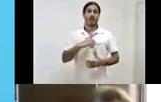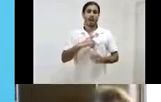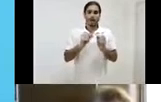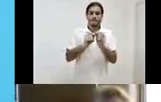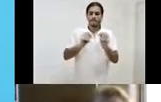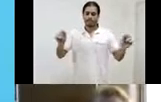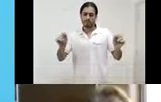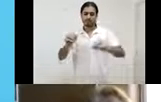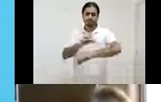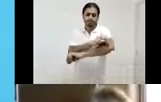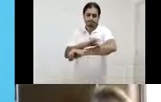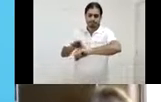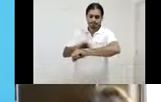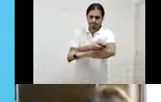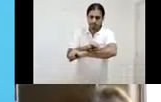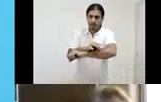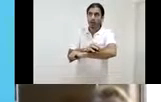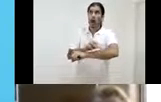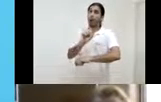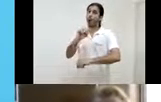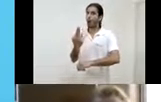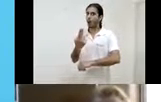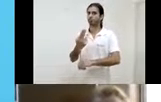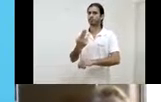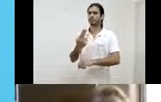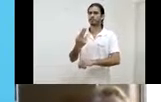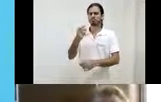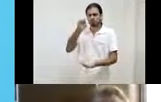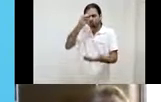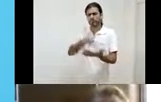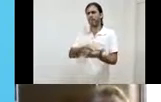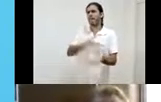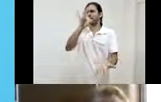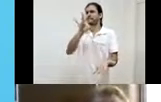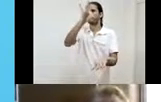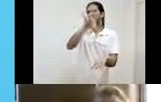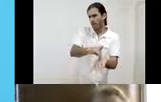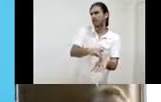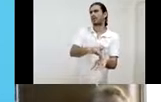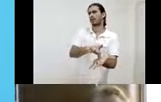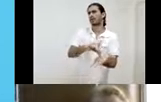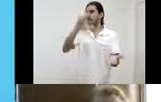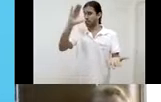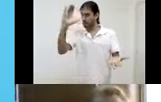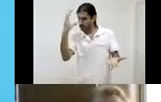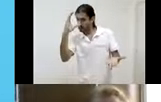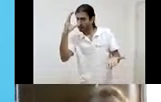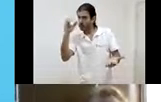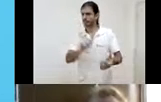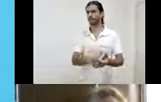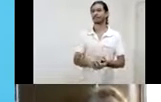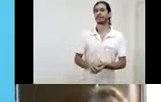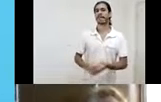era denominado como verdade, como ciência. E, então, as ciências humanas,